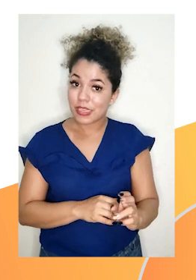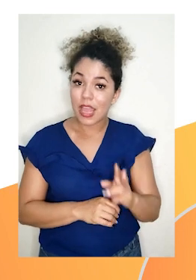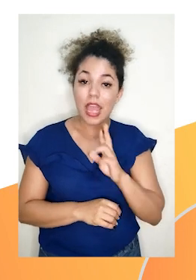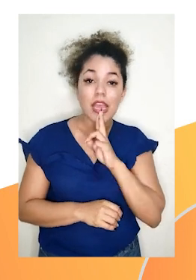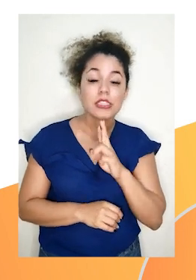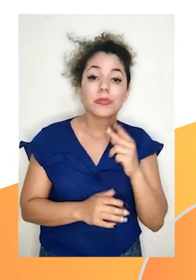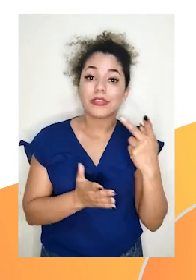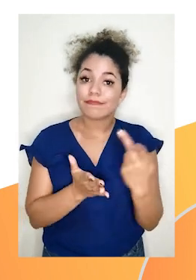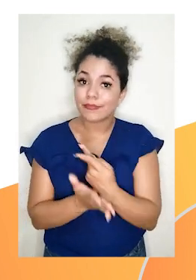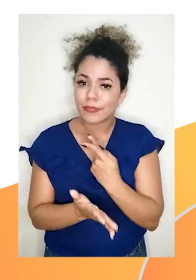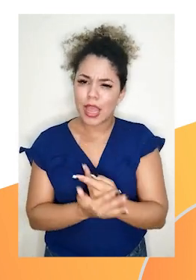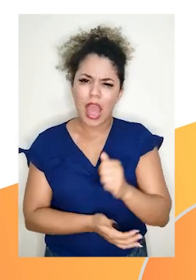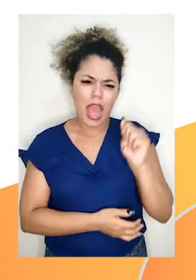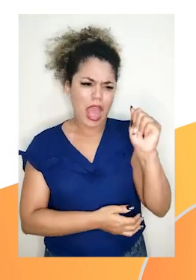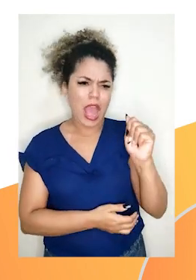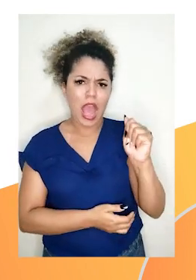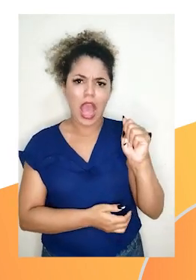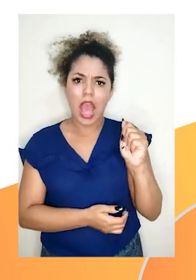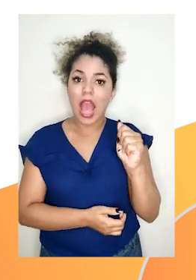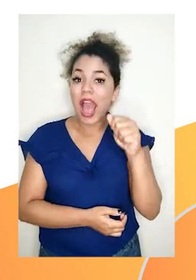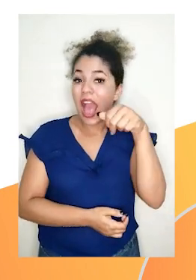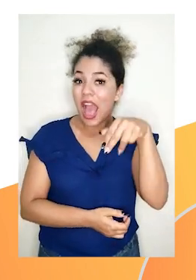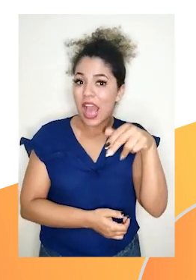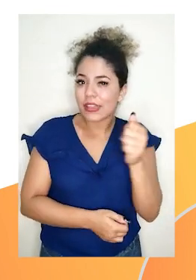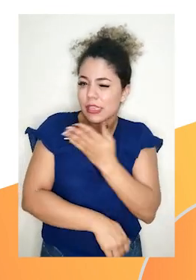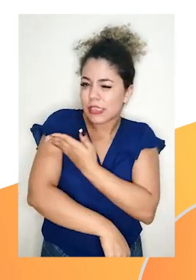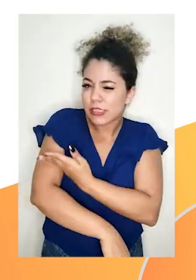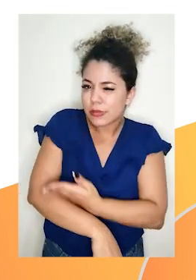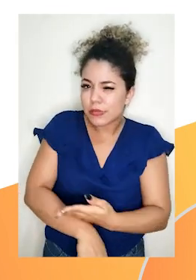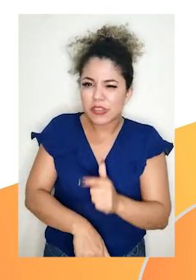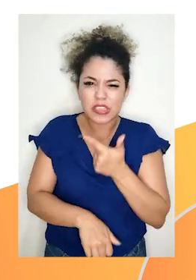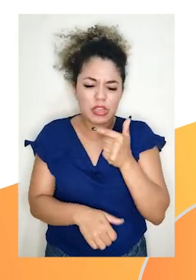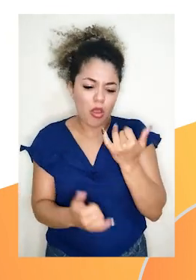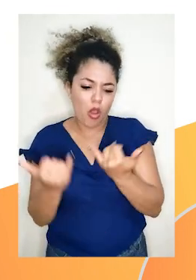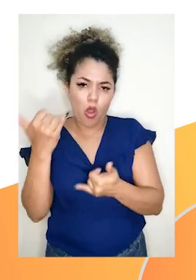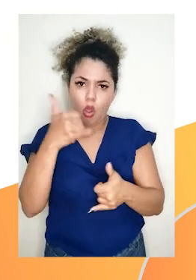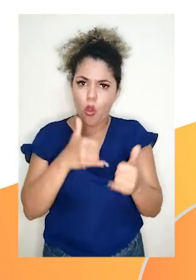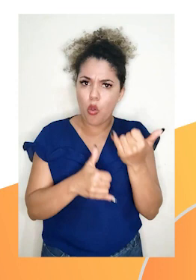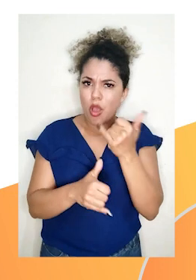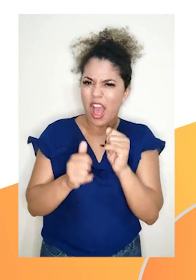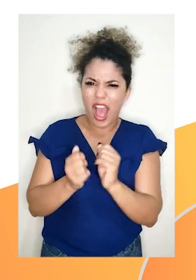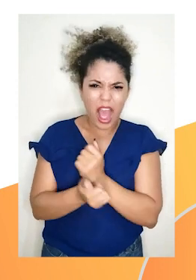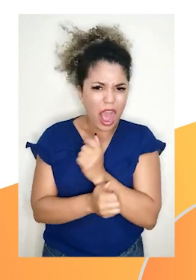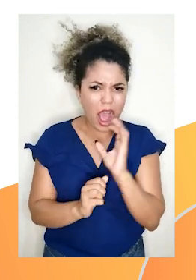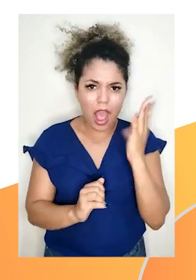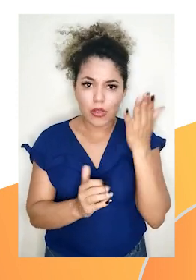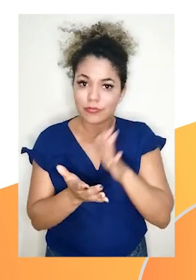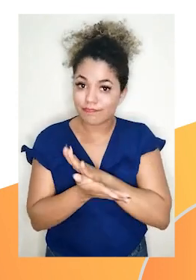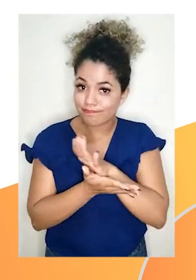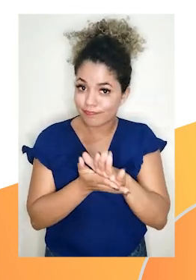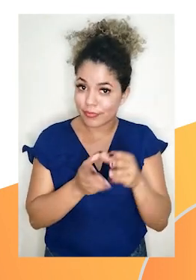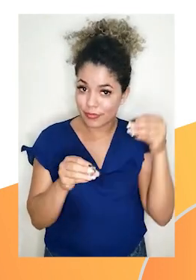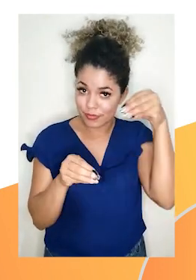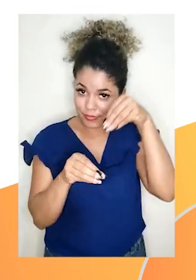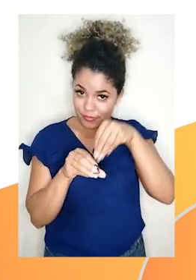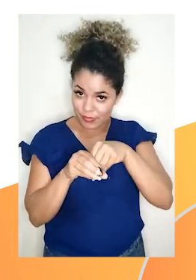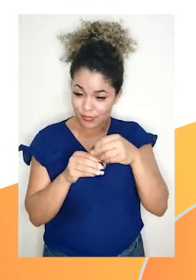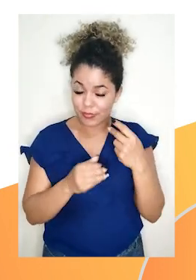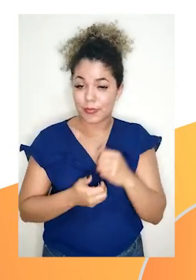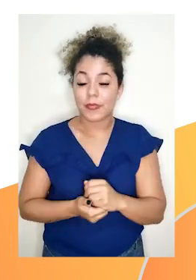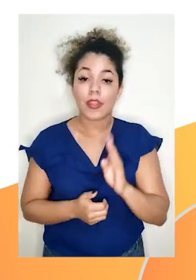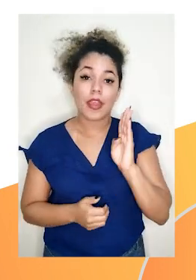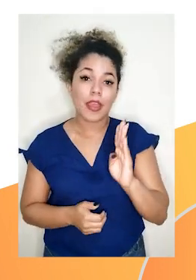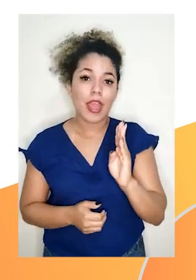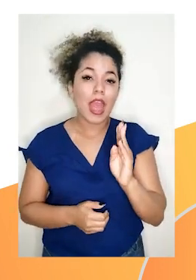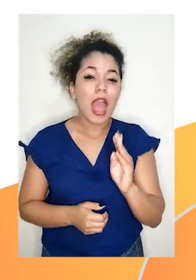A. Anãs brancas, apesar de emitir brilho, não existem reações de fusão acontecendo no seu núcleo? Letra B.